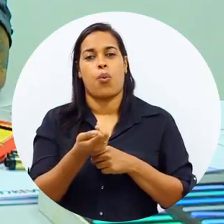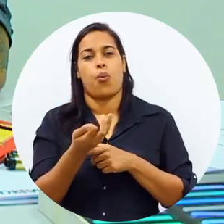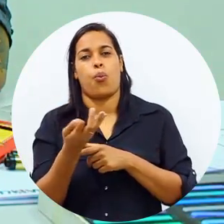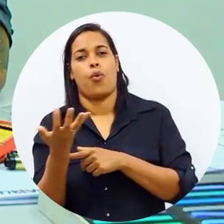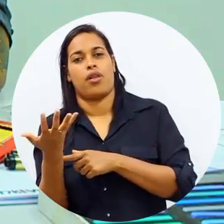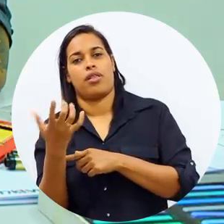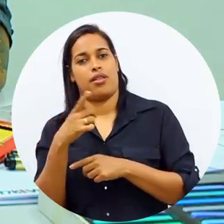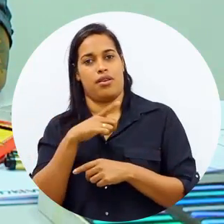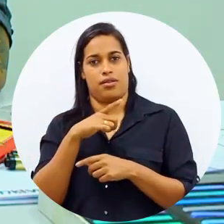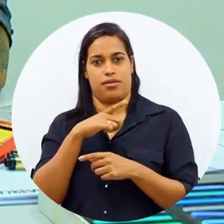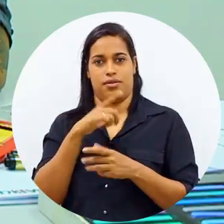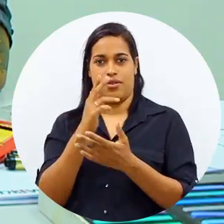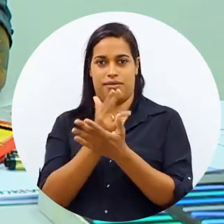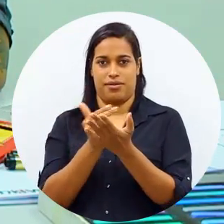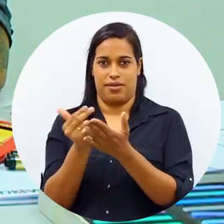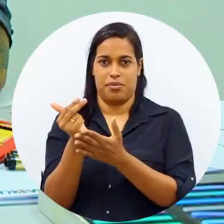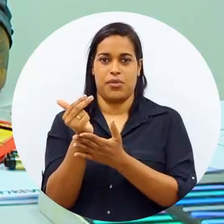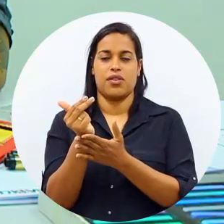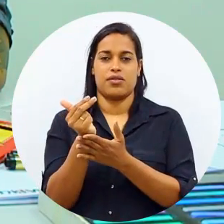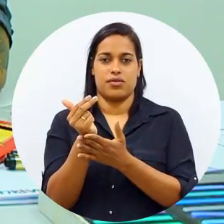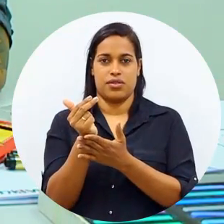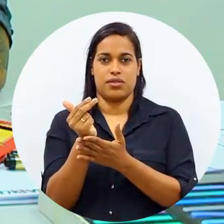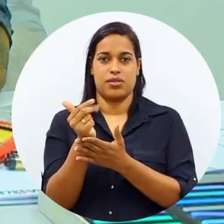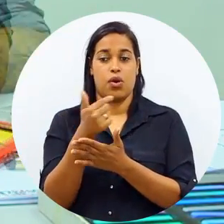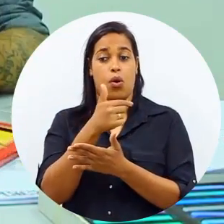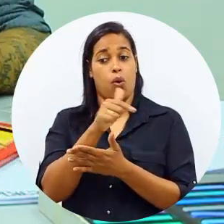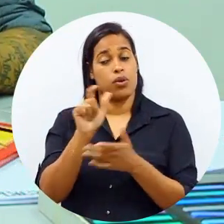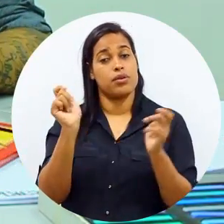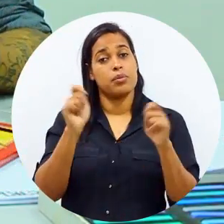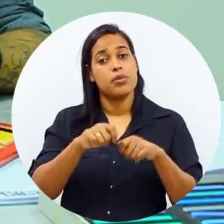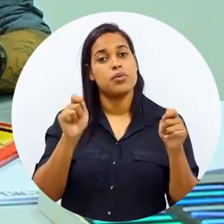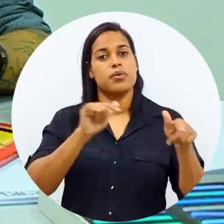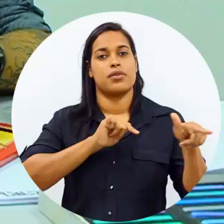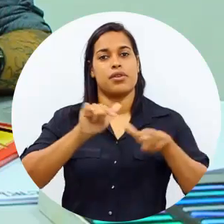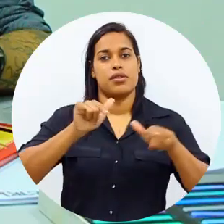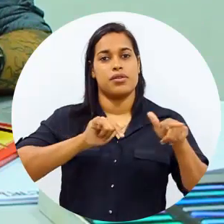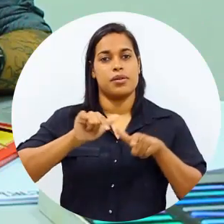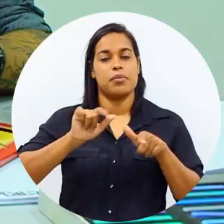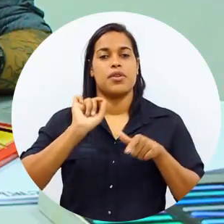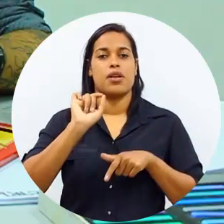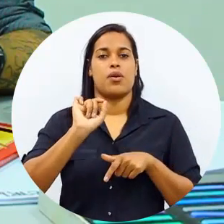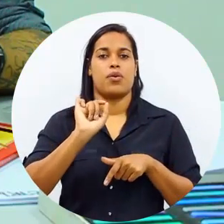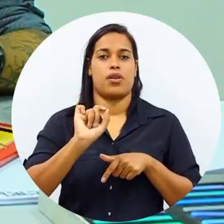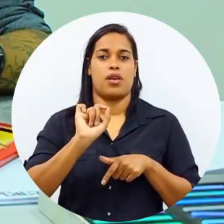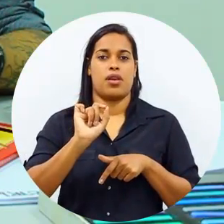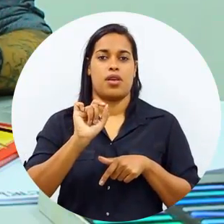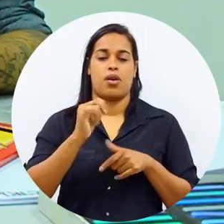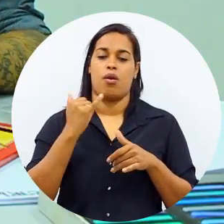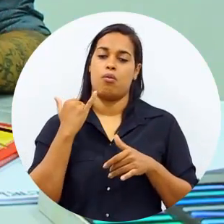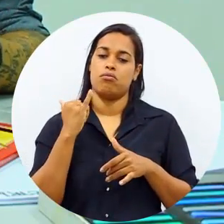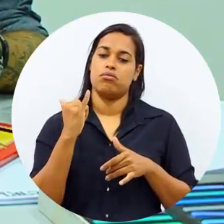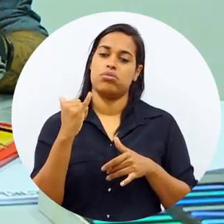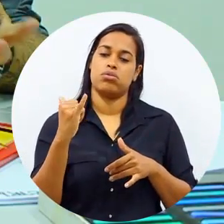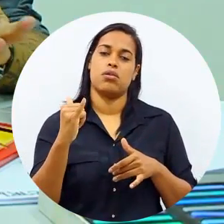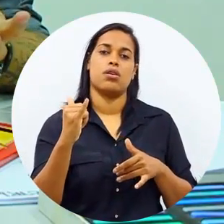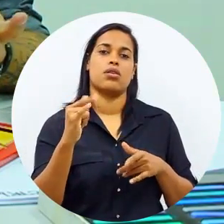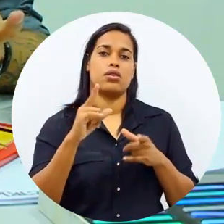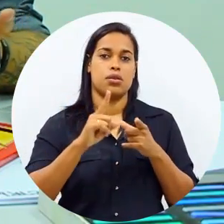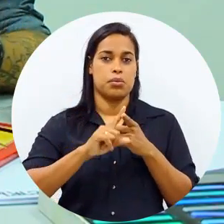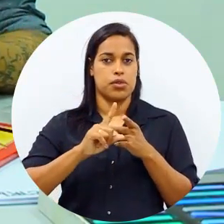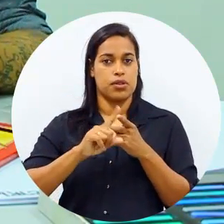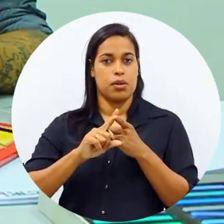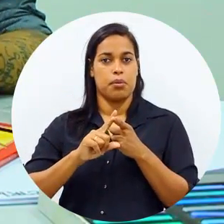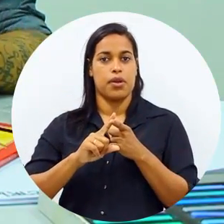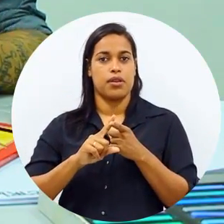a quantidade de elementos componentes na imagem. Outra possibilidade de trabalhar o contraste seria o